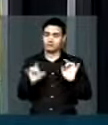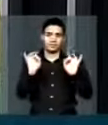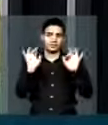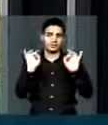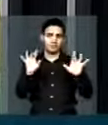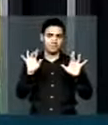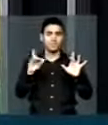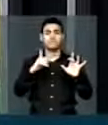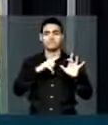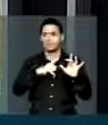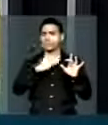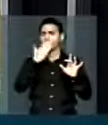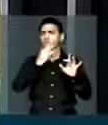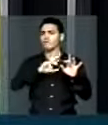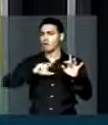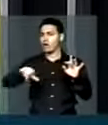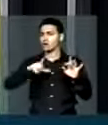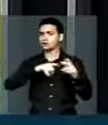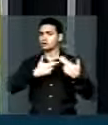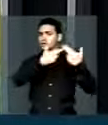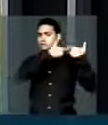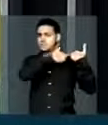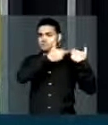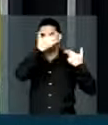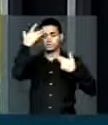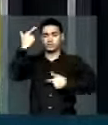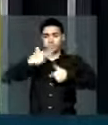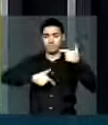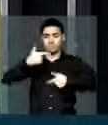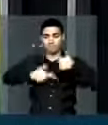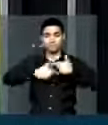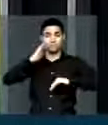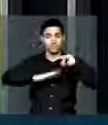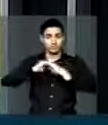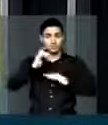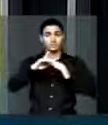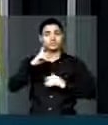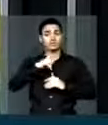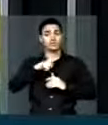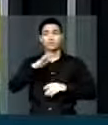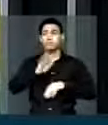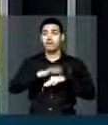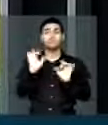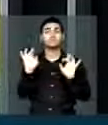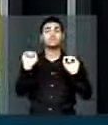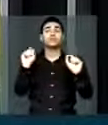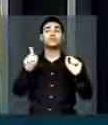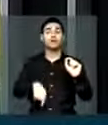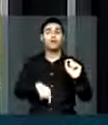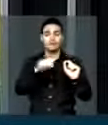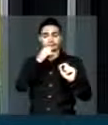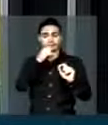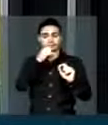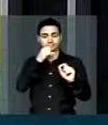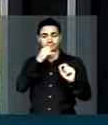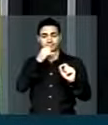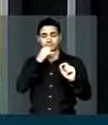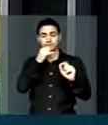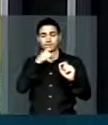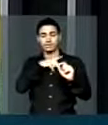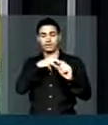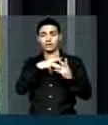Dentre inúmeras atividades que estes profissionais desenvolvem, que chamam mais atenção, é o elevado nível